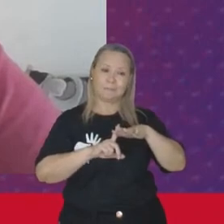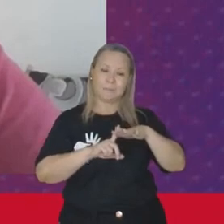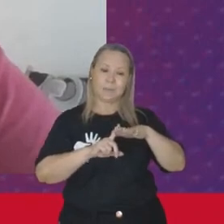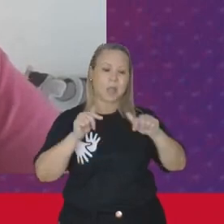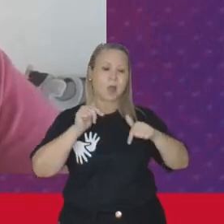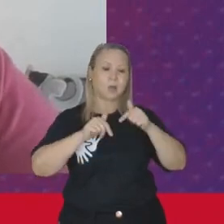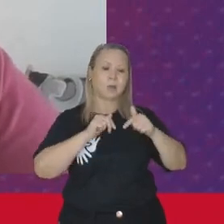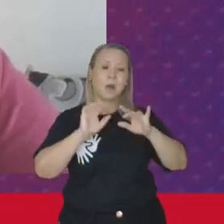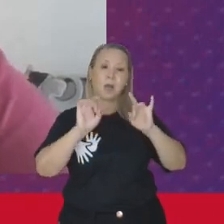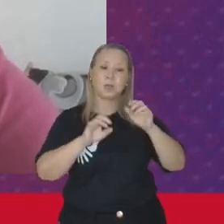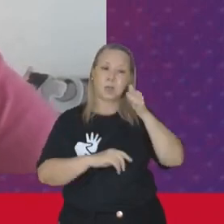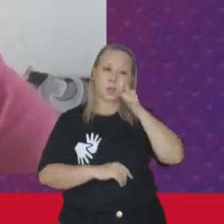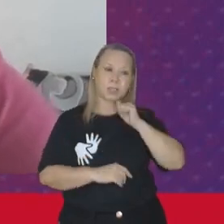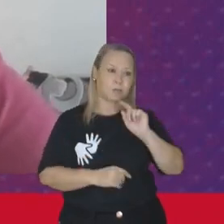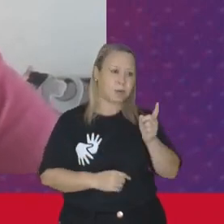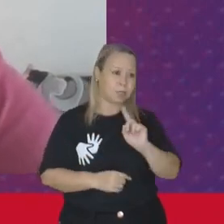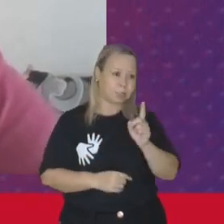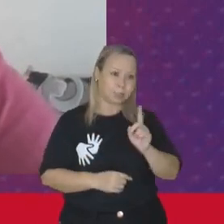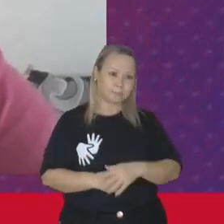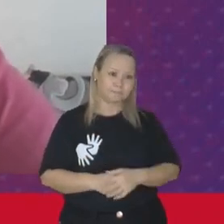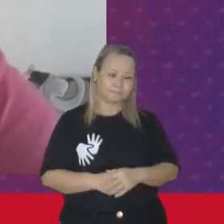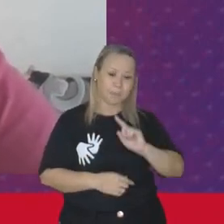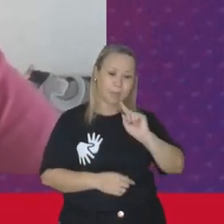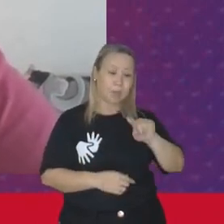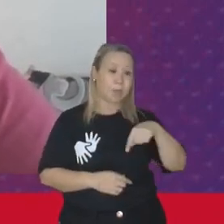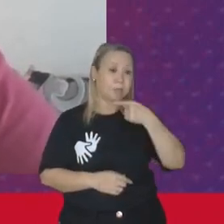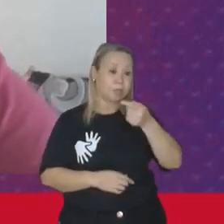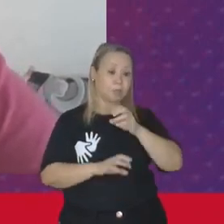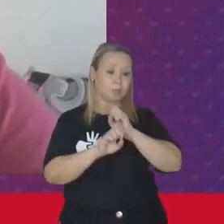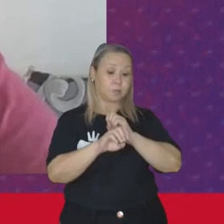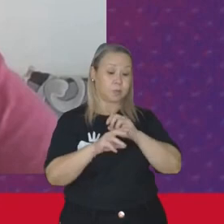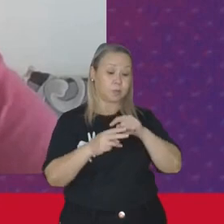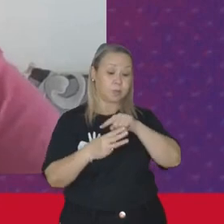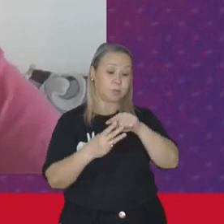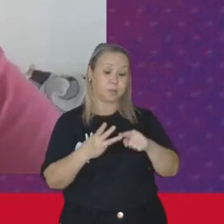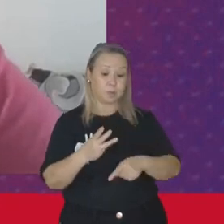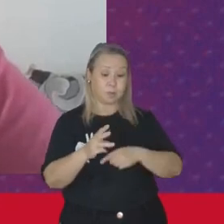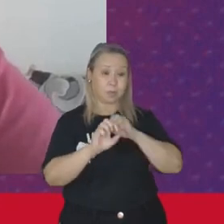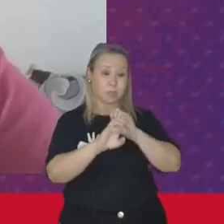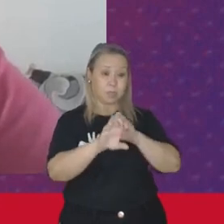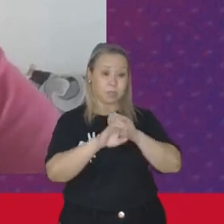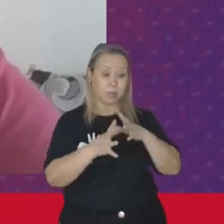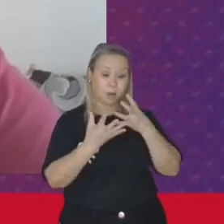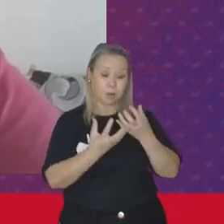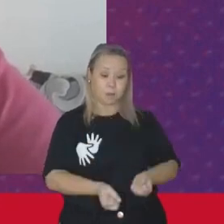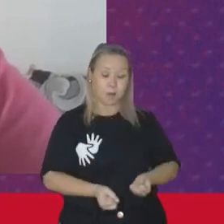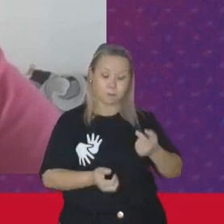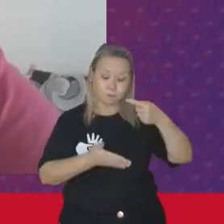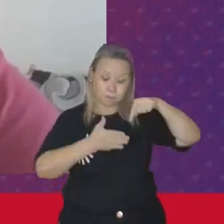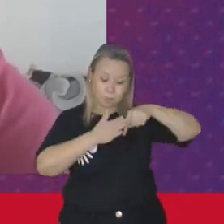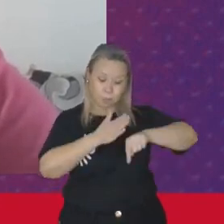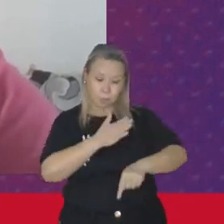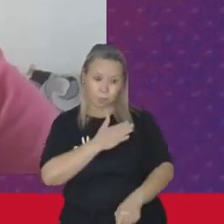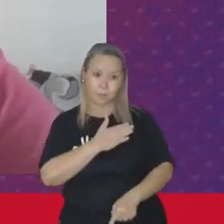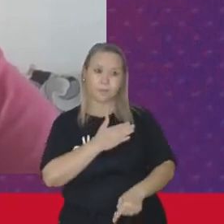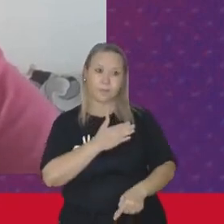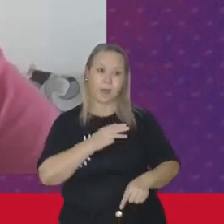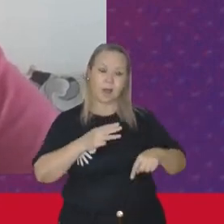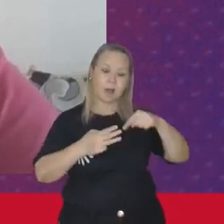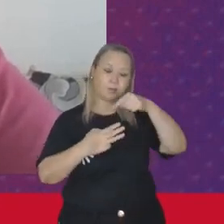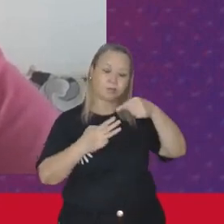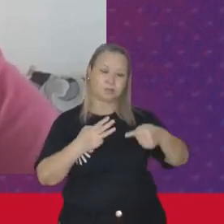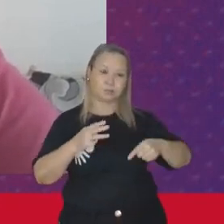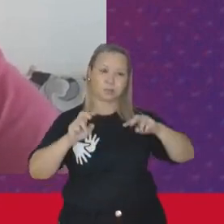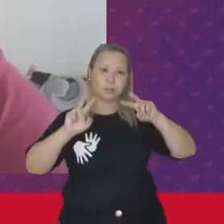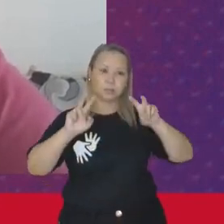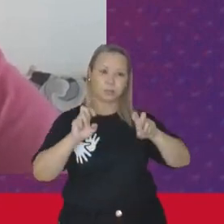só das mulheres. Nas nossas próximas 3 aulas, nós vamos aí aprofundar algum dos temas que